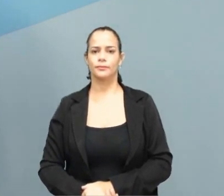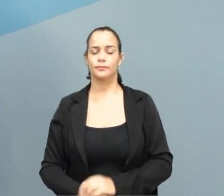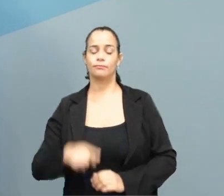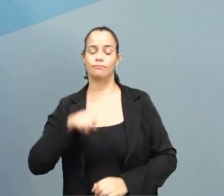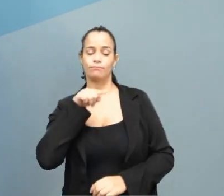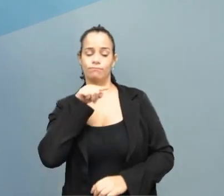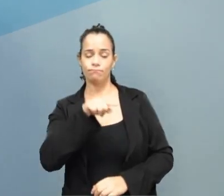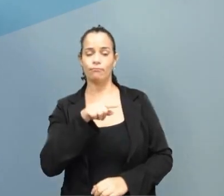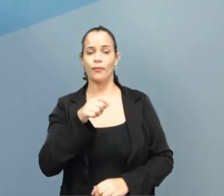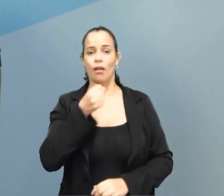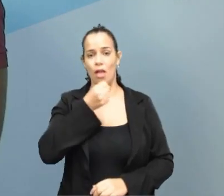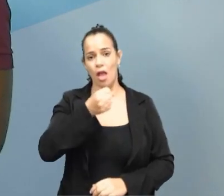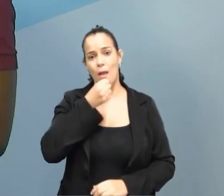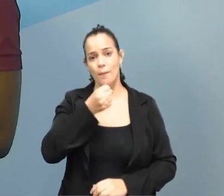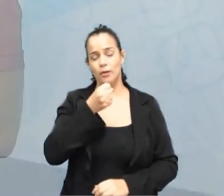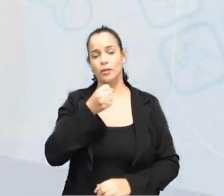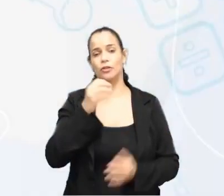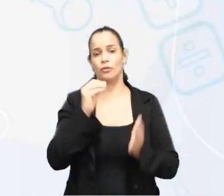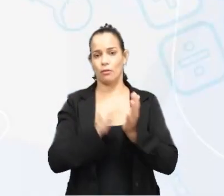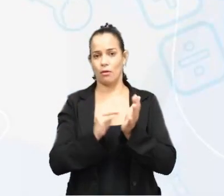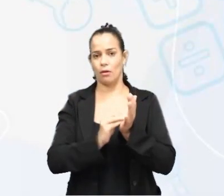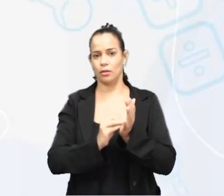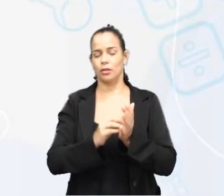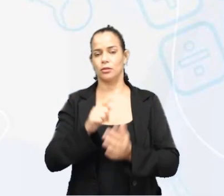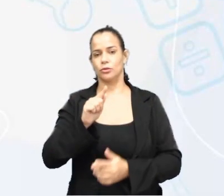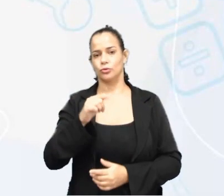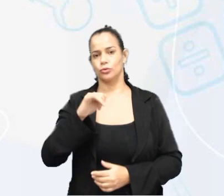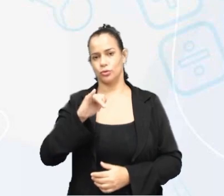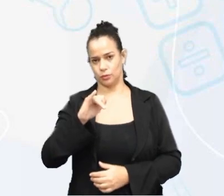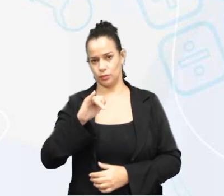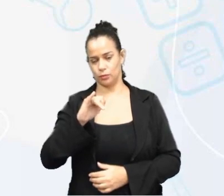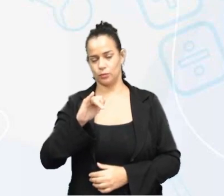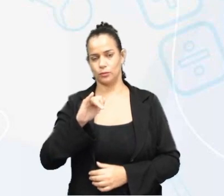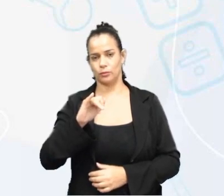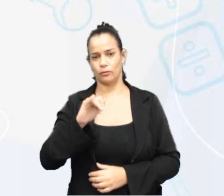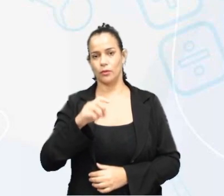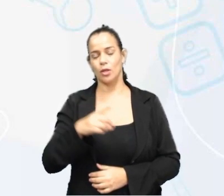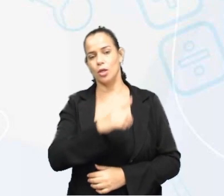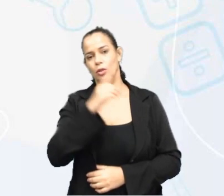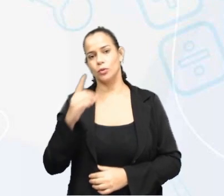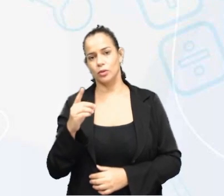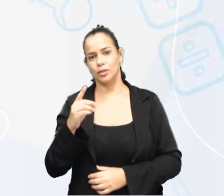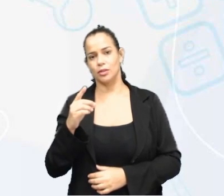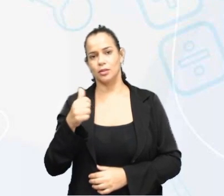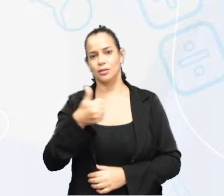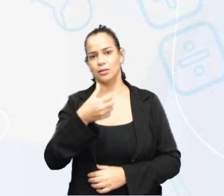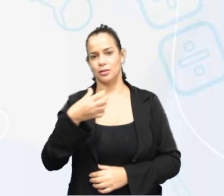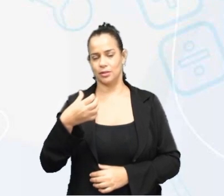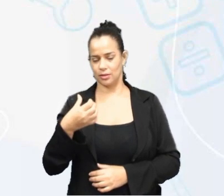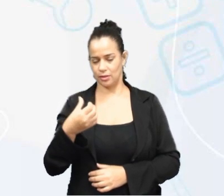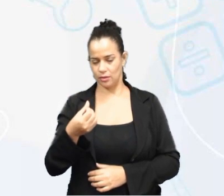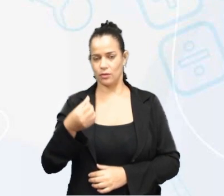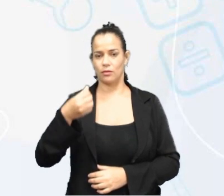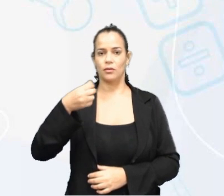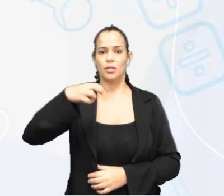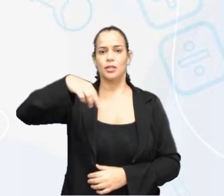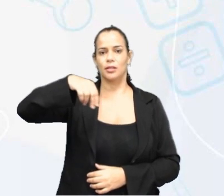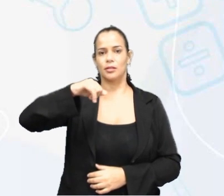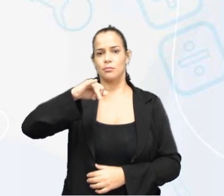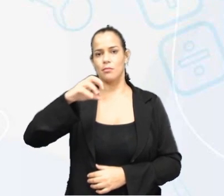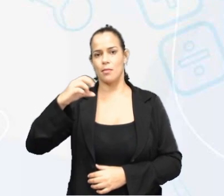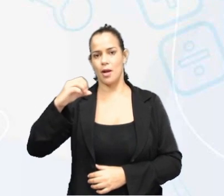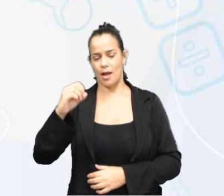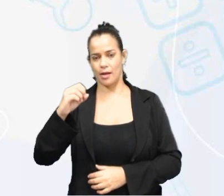Essa reportagem ela foi publicada no G1, tá? No dia 19 de maio de 2015. 2015, certo? É